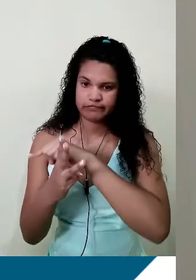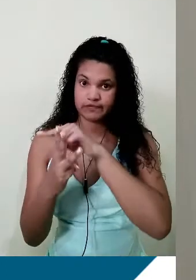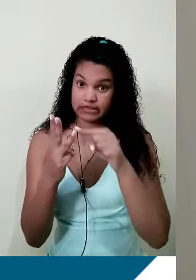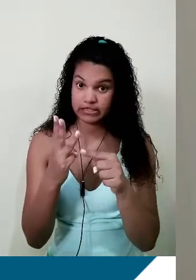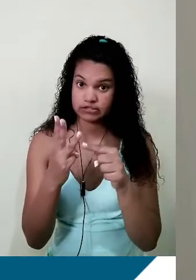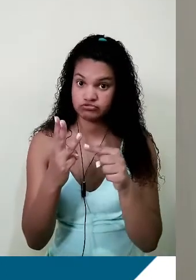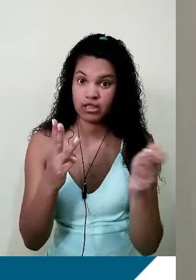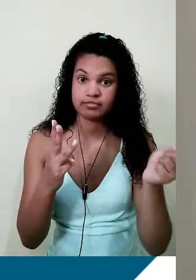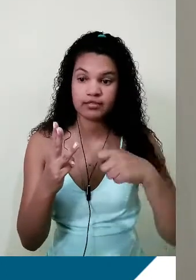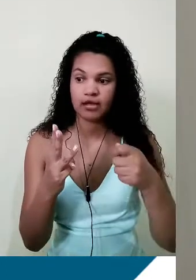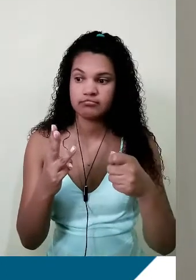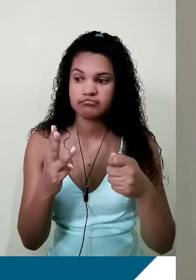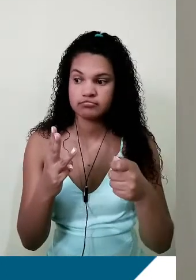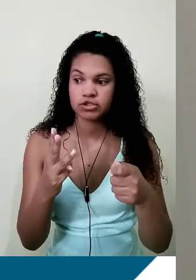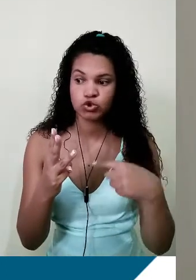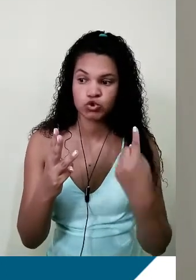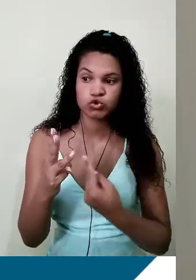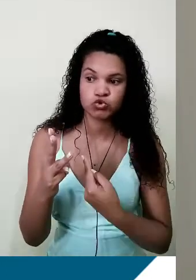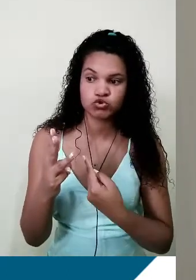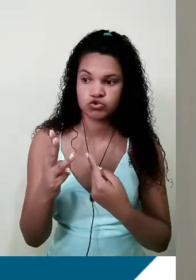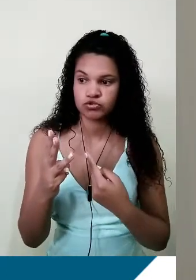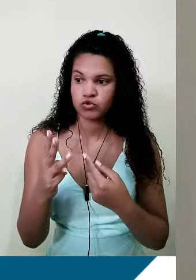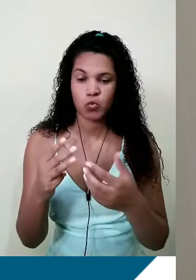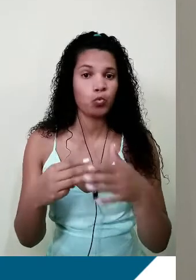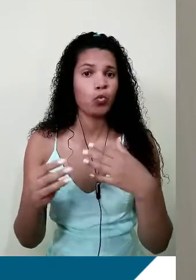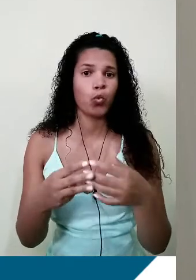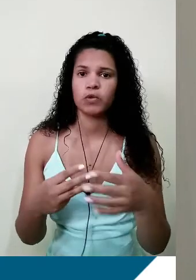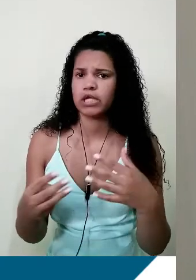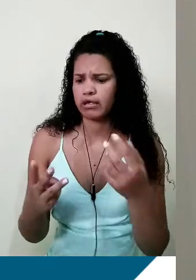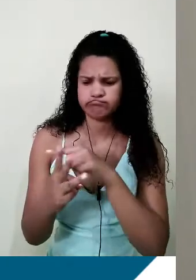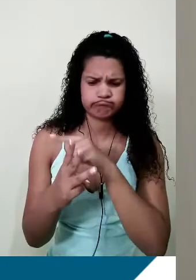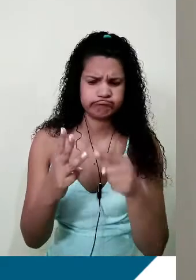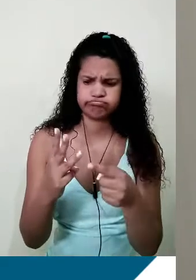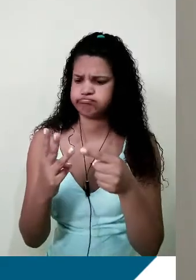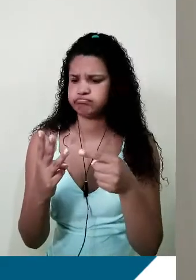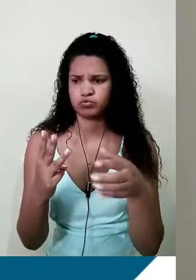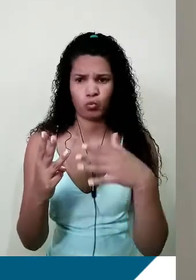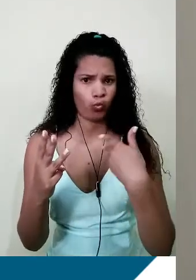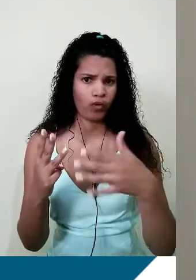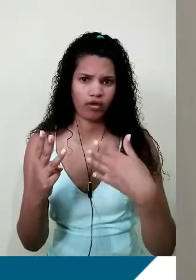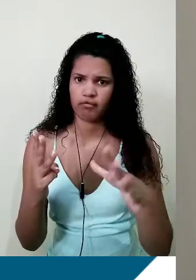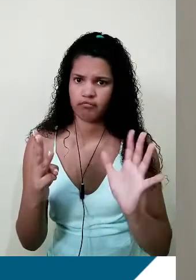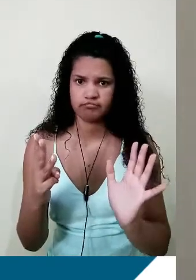nós irmos entre qualquer uma dessas três escalas termométricas. Se você quiser ir da Celsius para